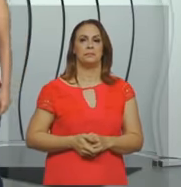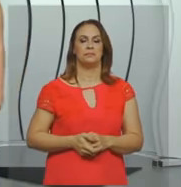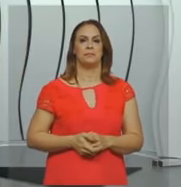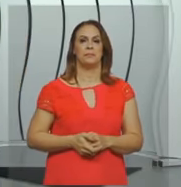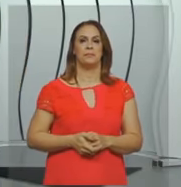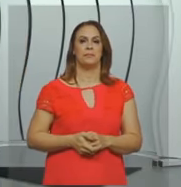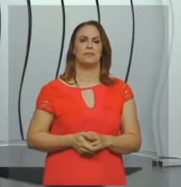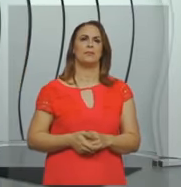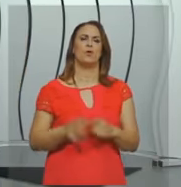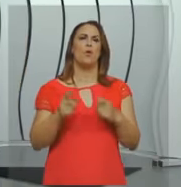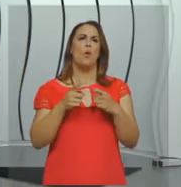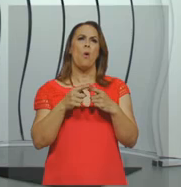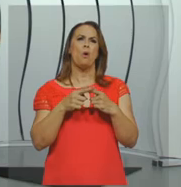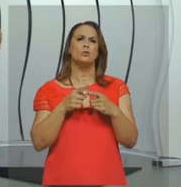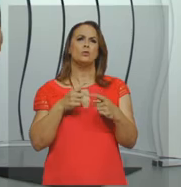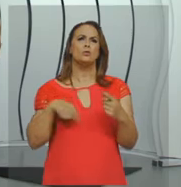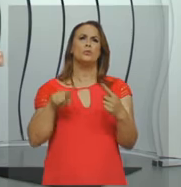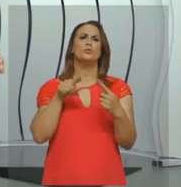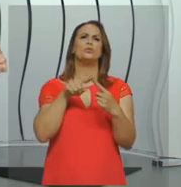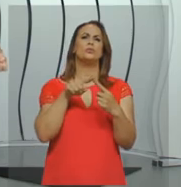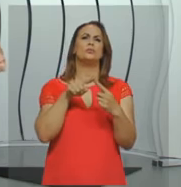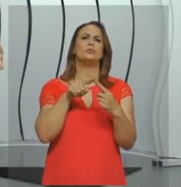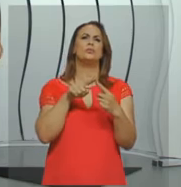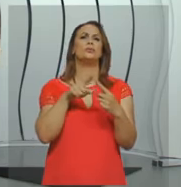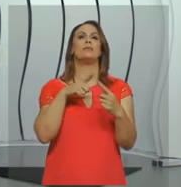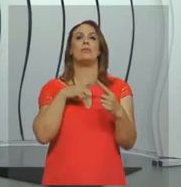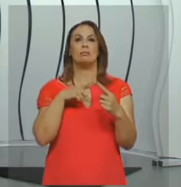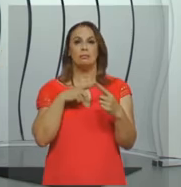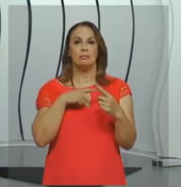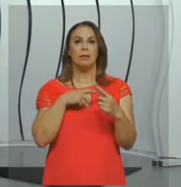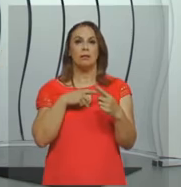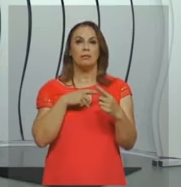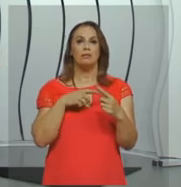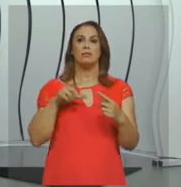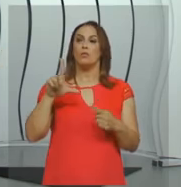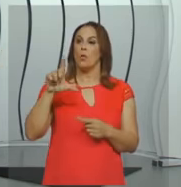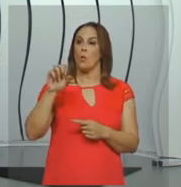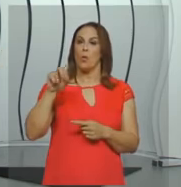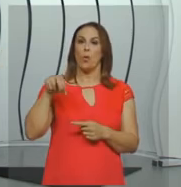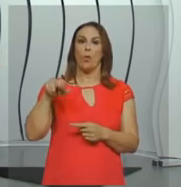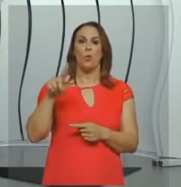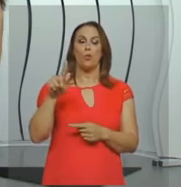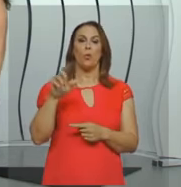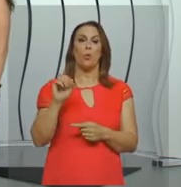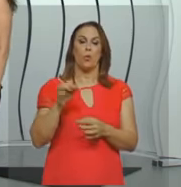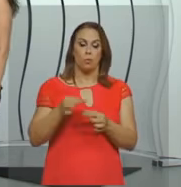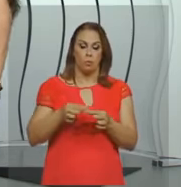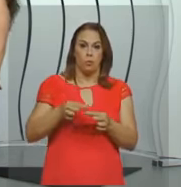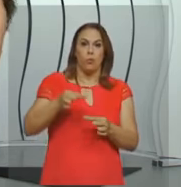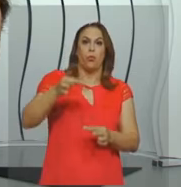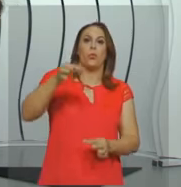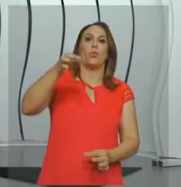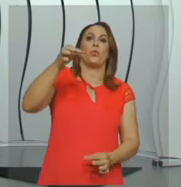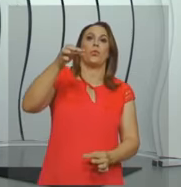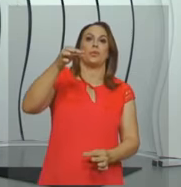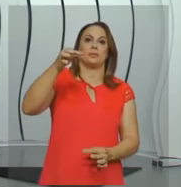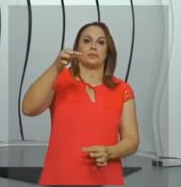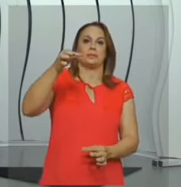Tipos de ossos. Nós temos ossos longos, né, que é maior no comprimento que na largura.